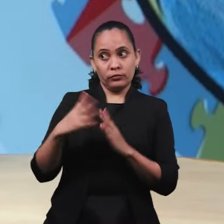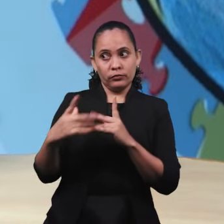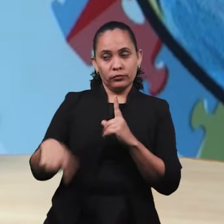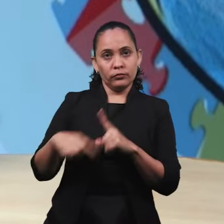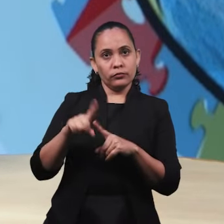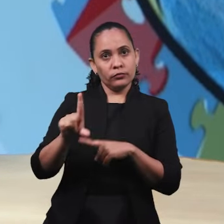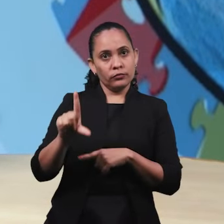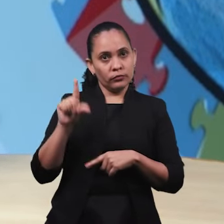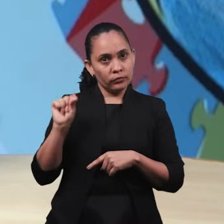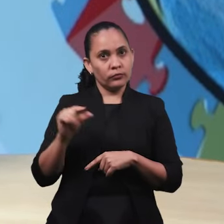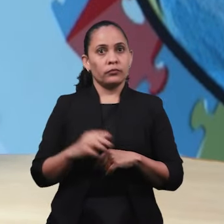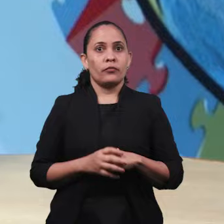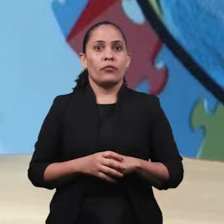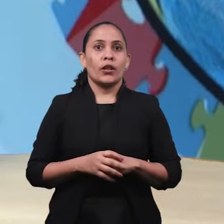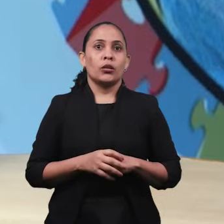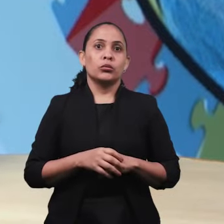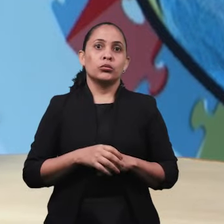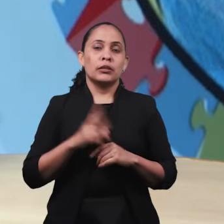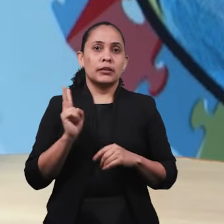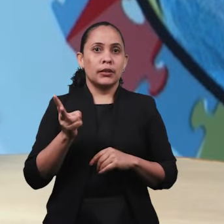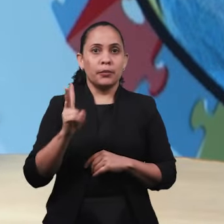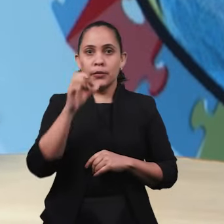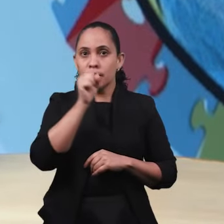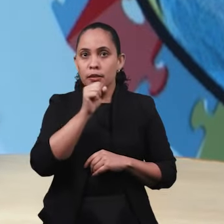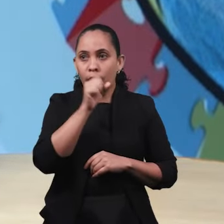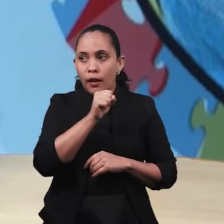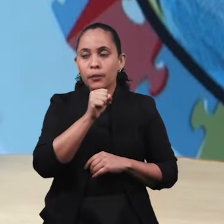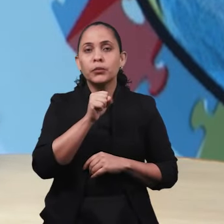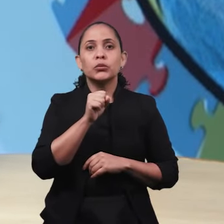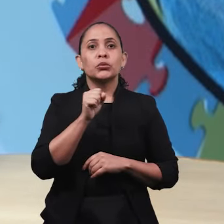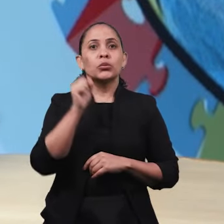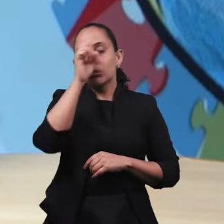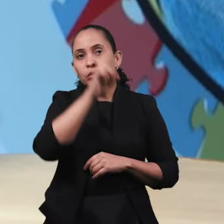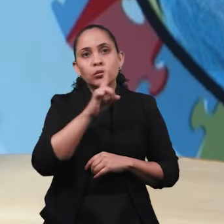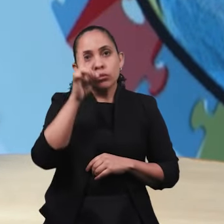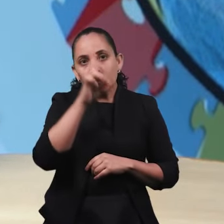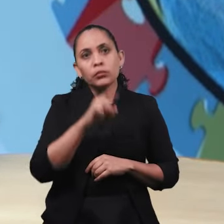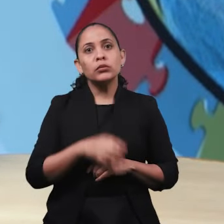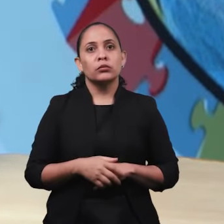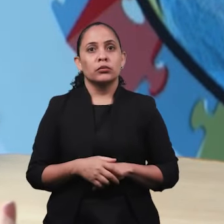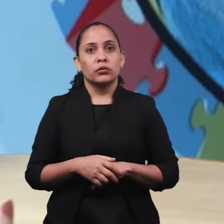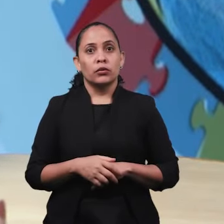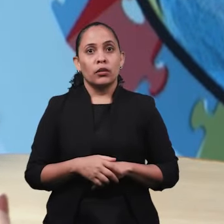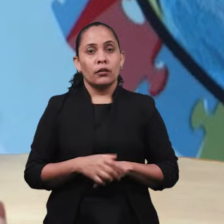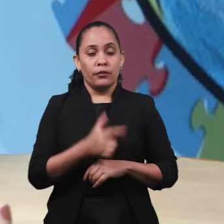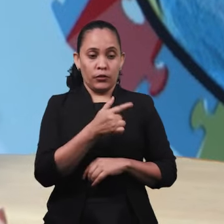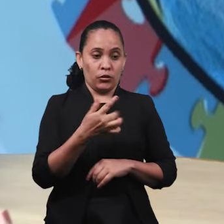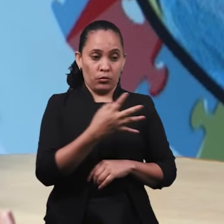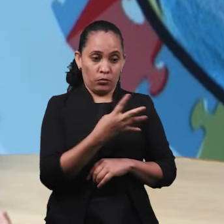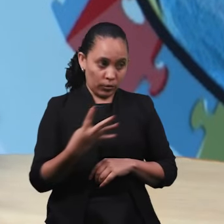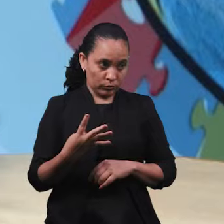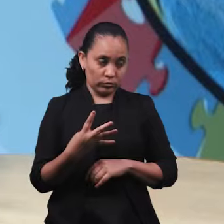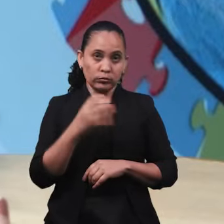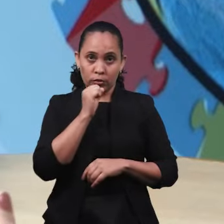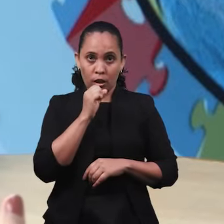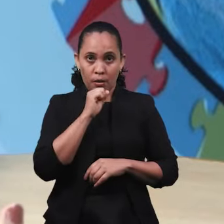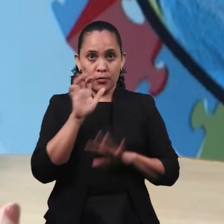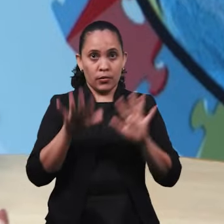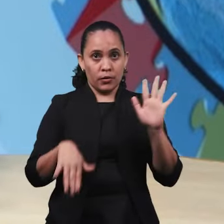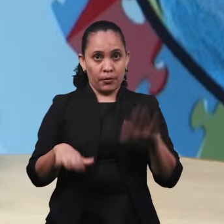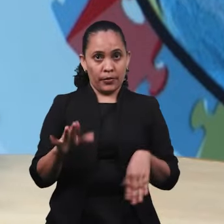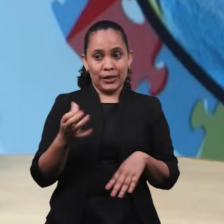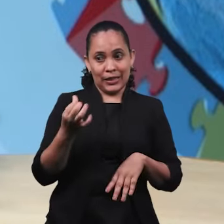Se a igreja escolher fazer a aula todo sábado, por exemplo, ou todo domingo, vão ser 24 sábados,